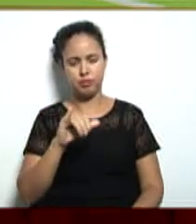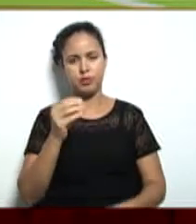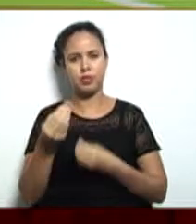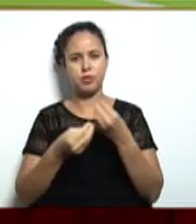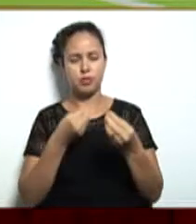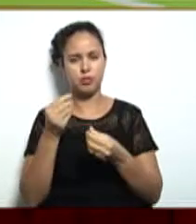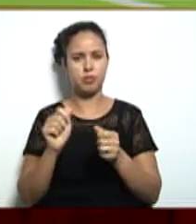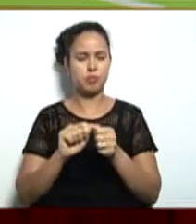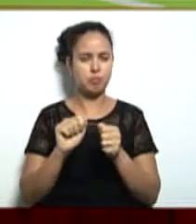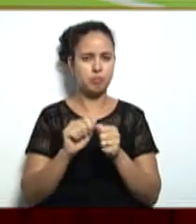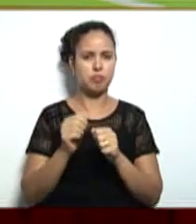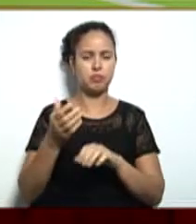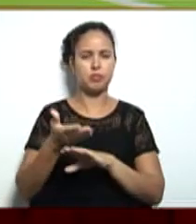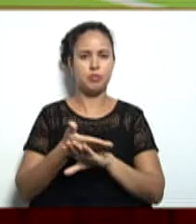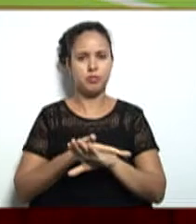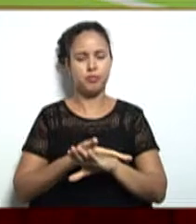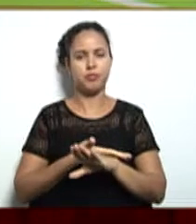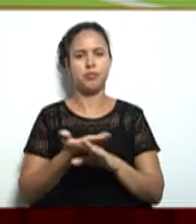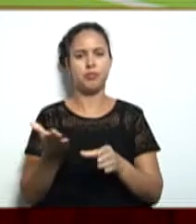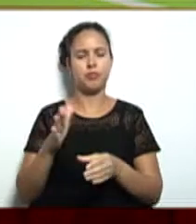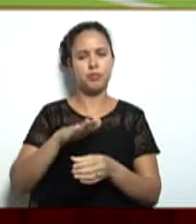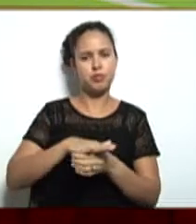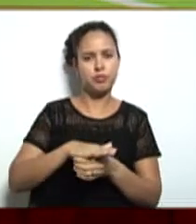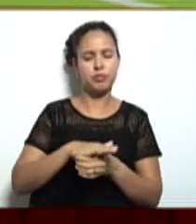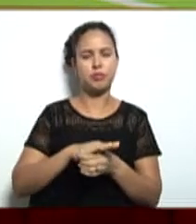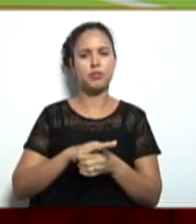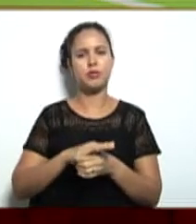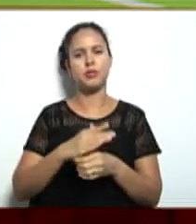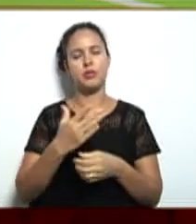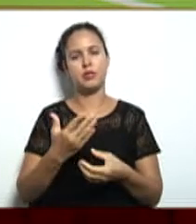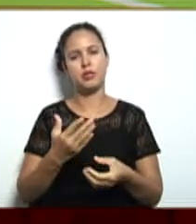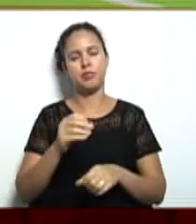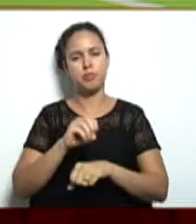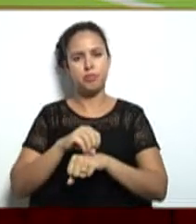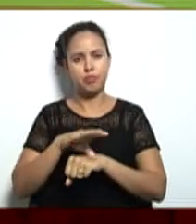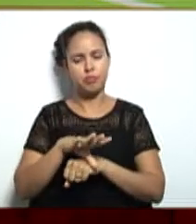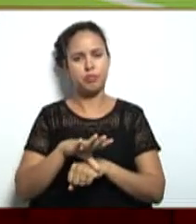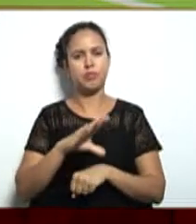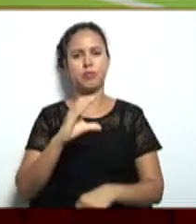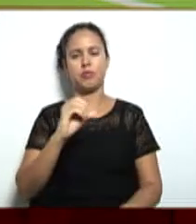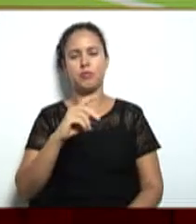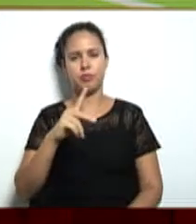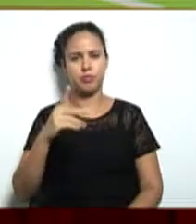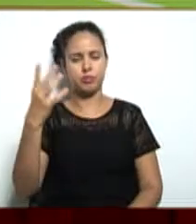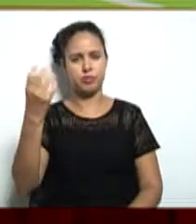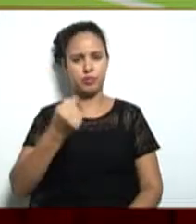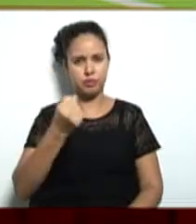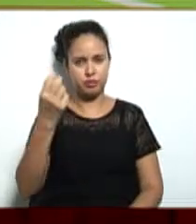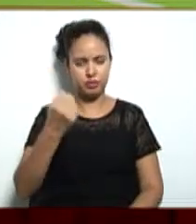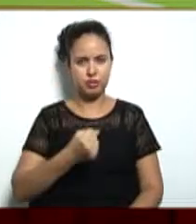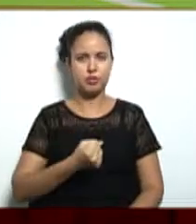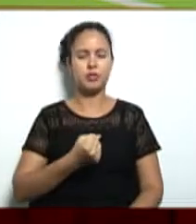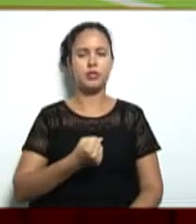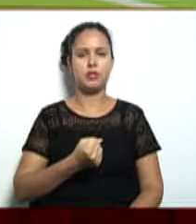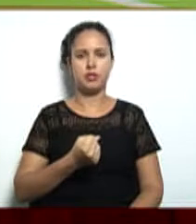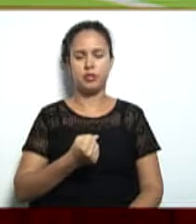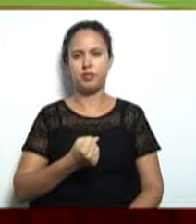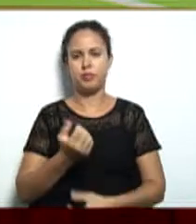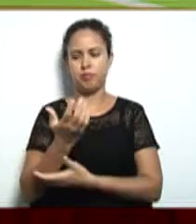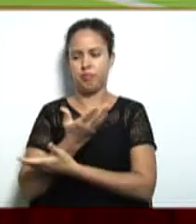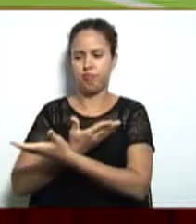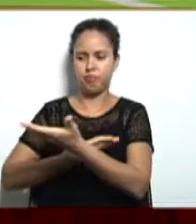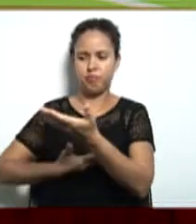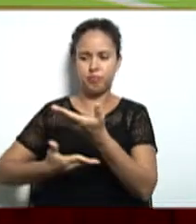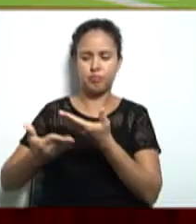a produção numa cooperativa de leite. Então, todos esses cursos em que você devolve para a comunidade o conhecimento